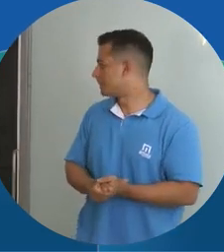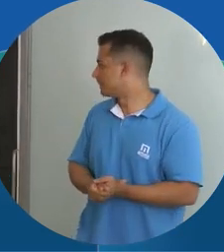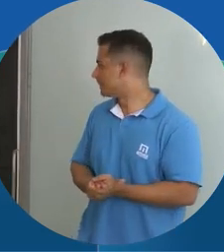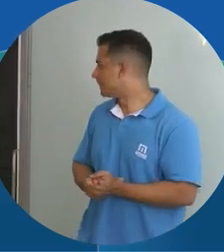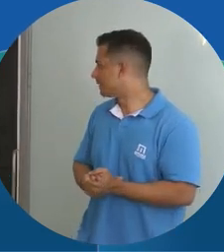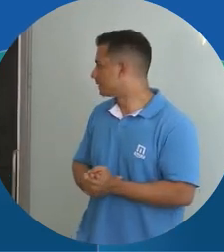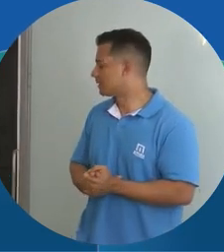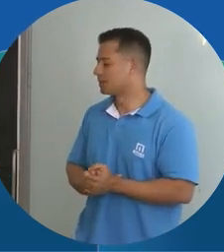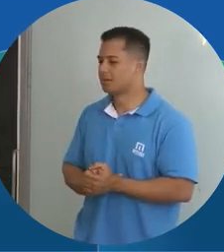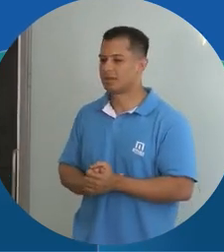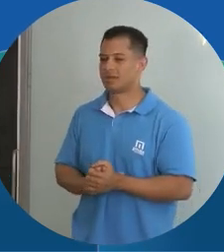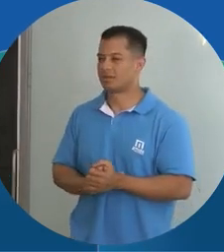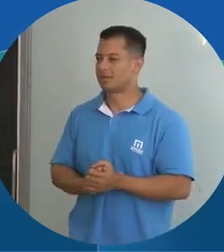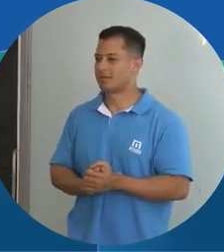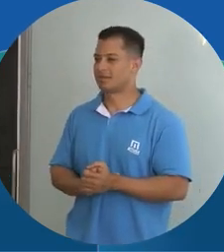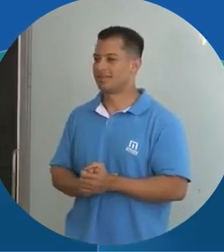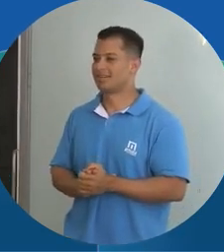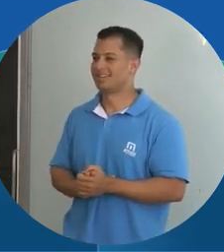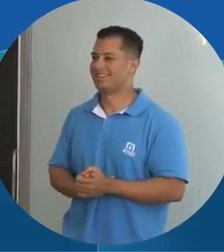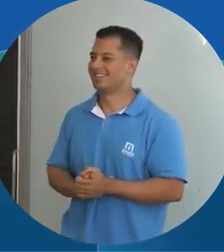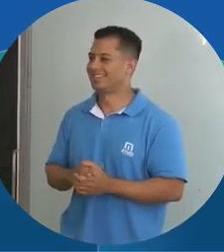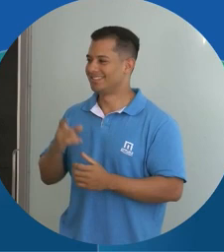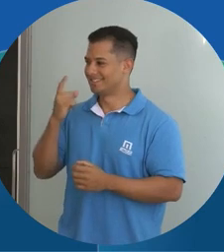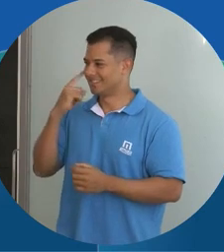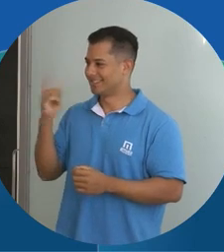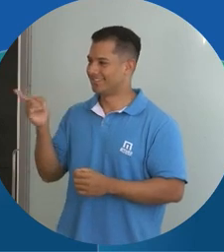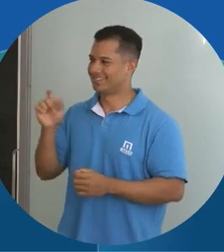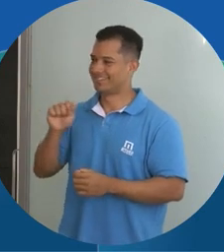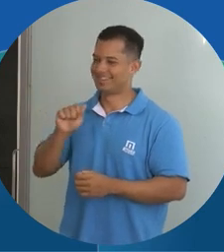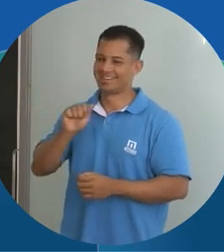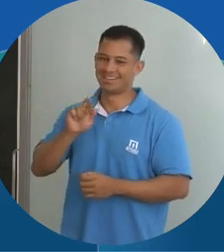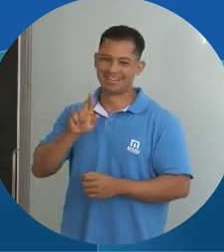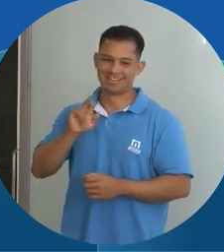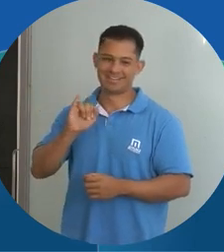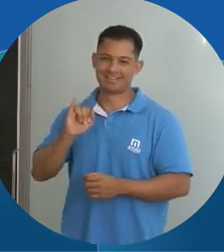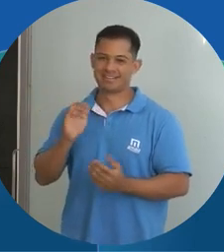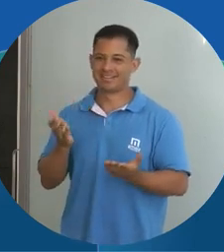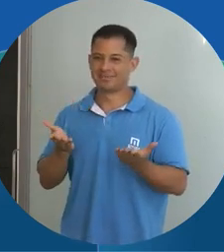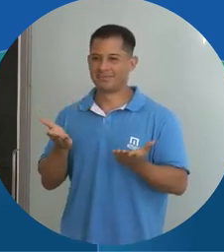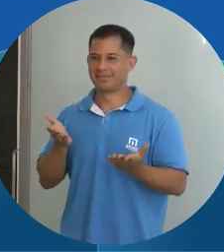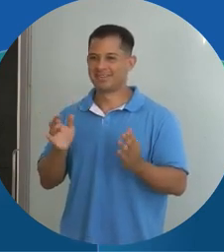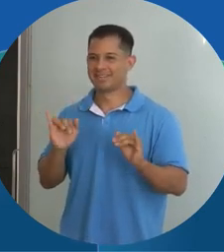Aqui a gente vê o Ari com uns 30 quilos a menos, né? Só que